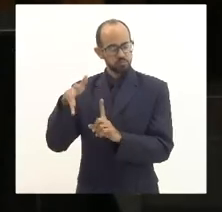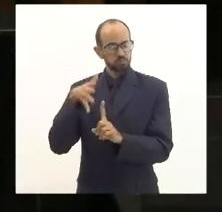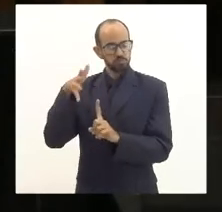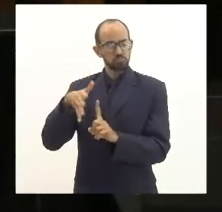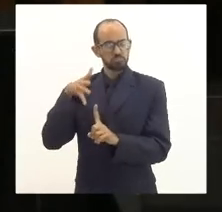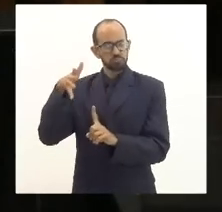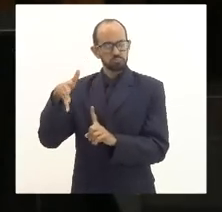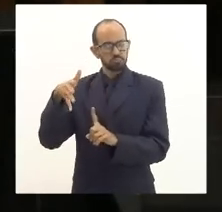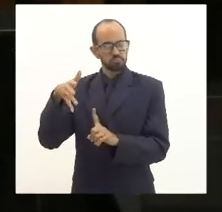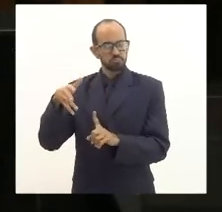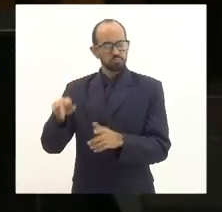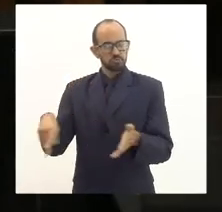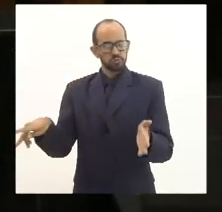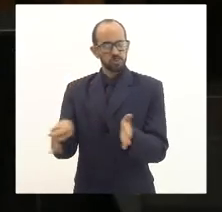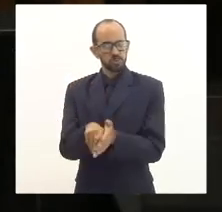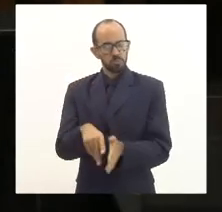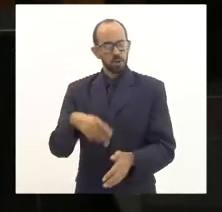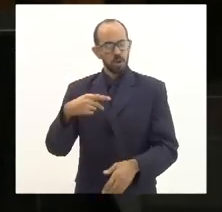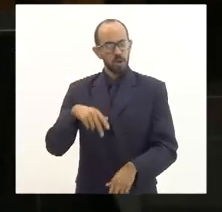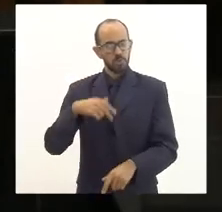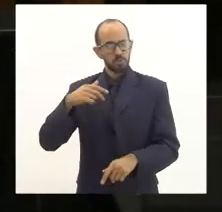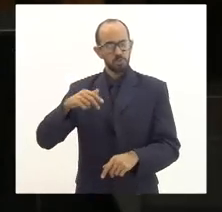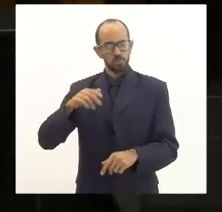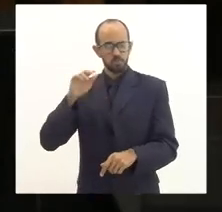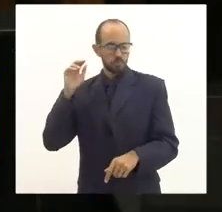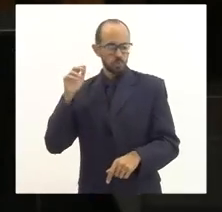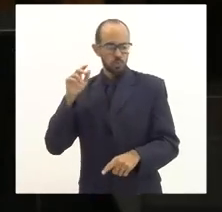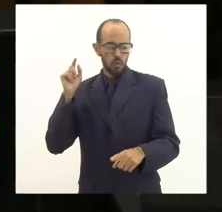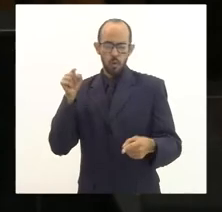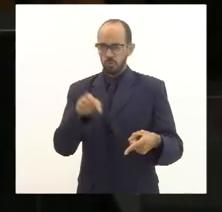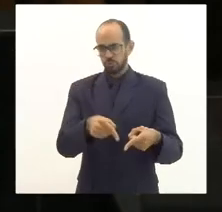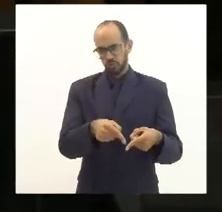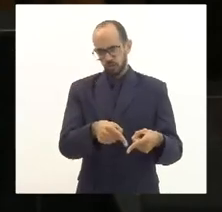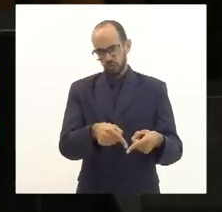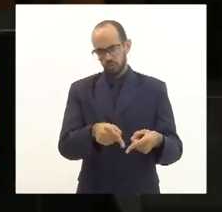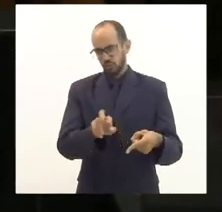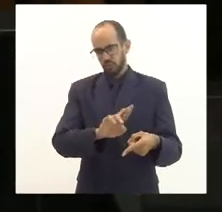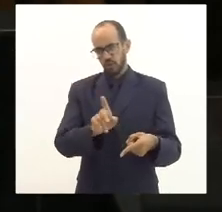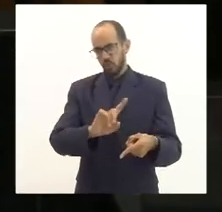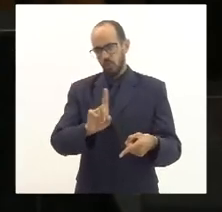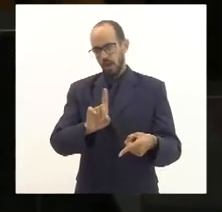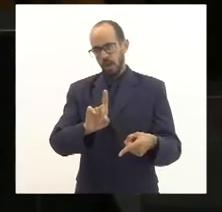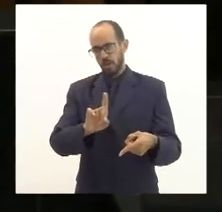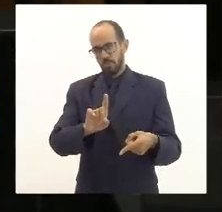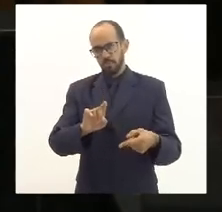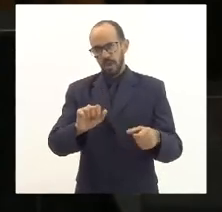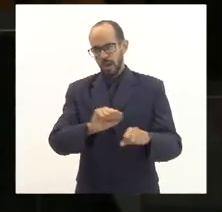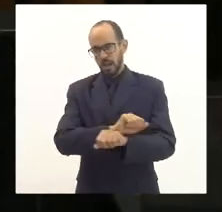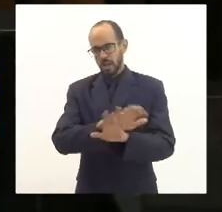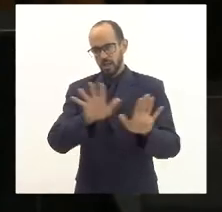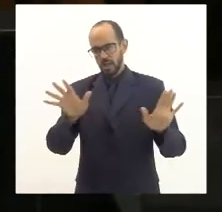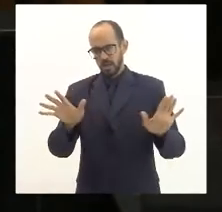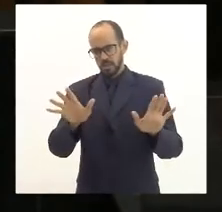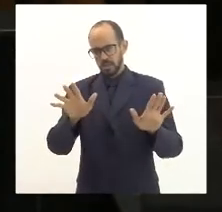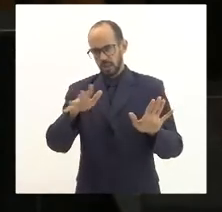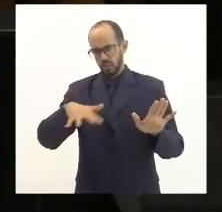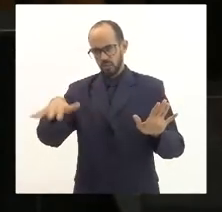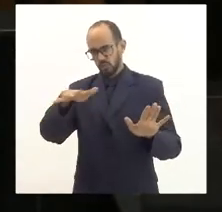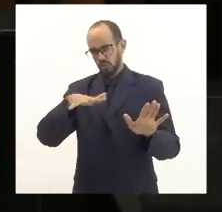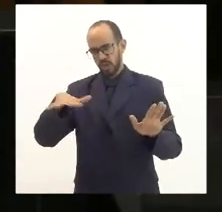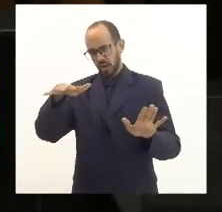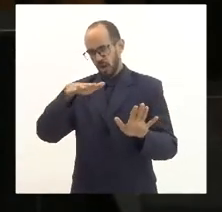para o seu próprio público e não para esclarecer de uma forma geral